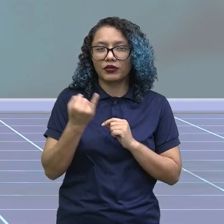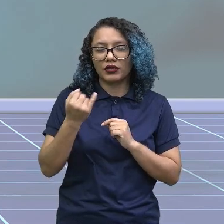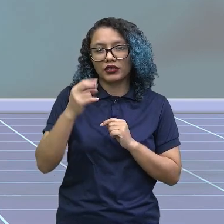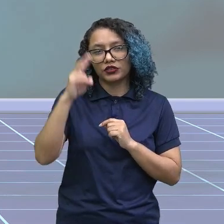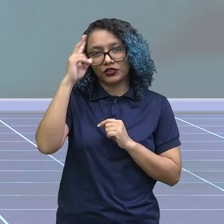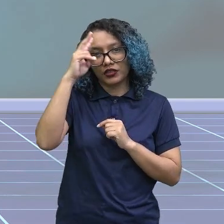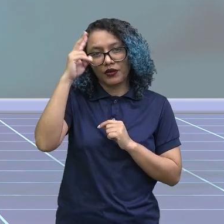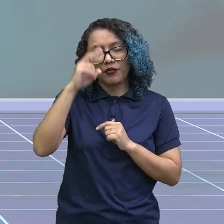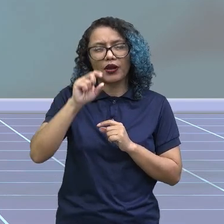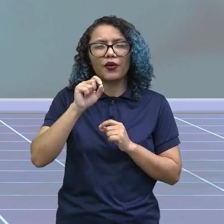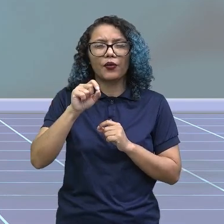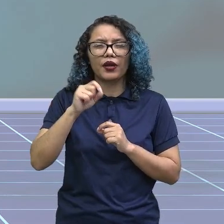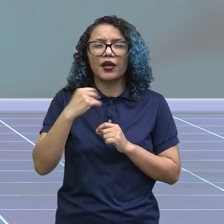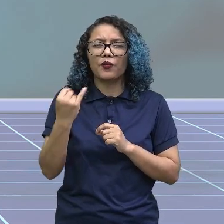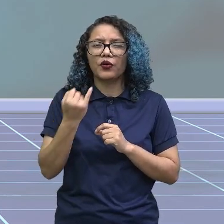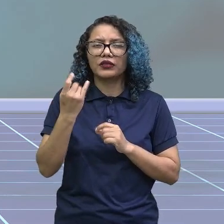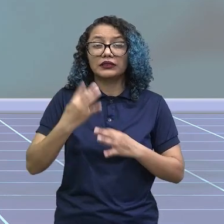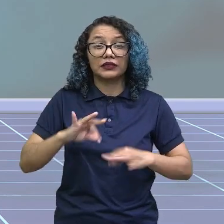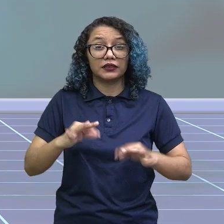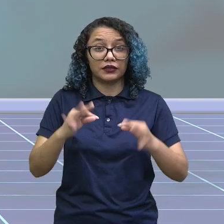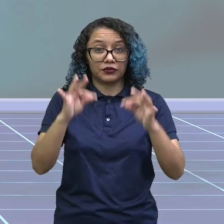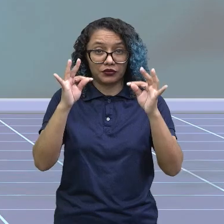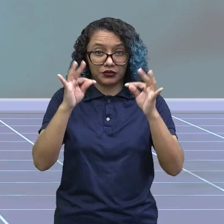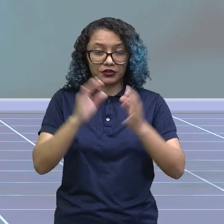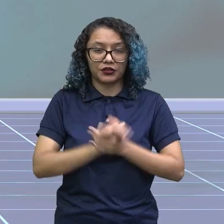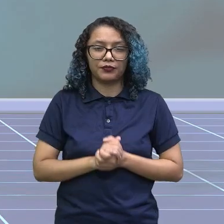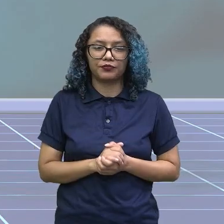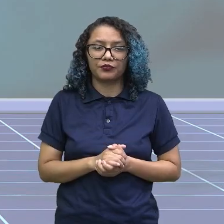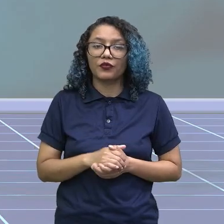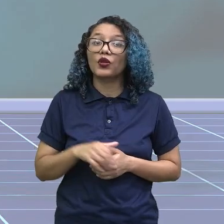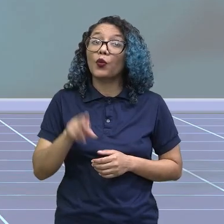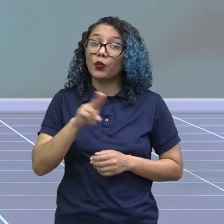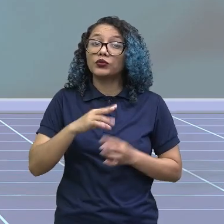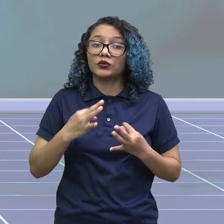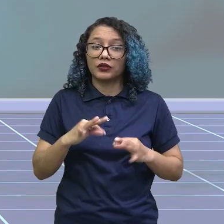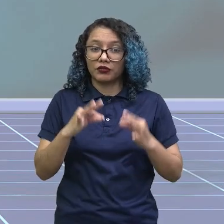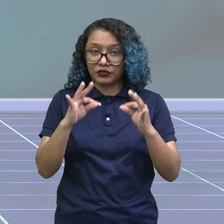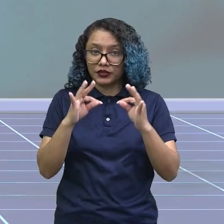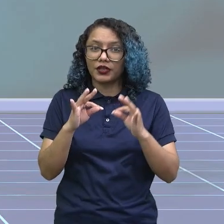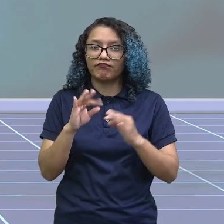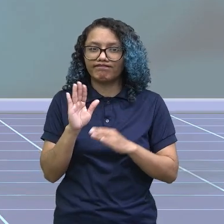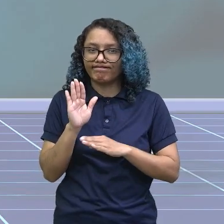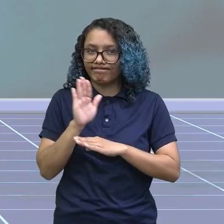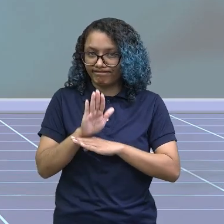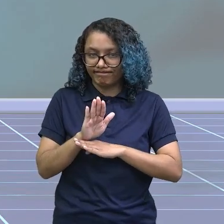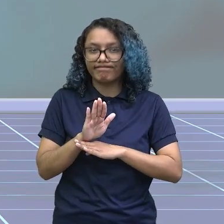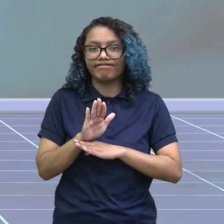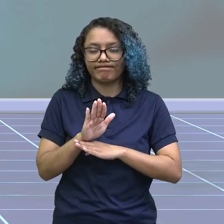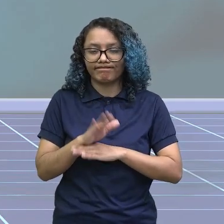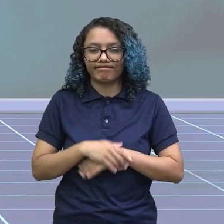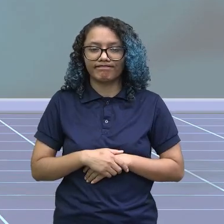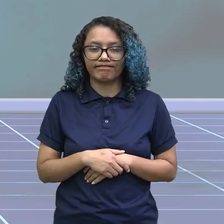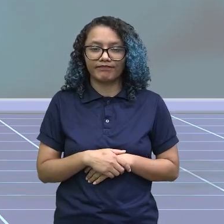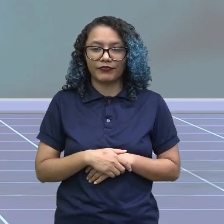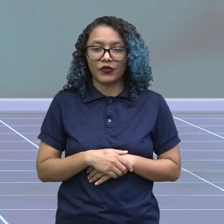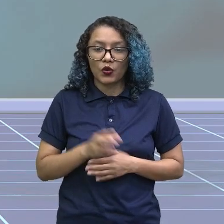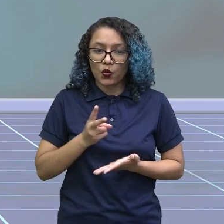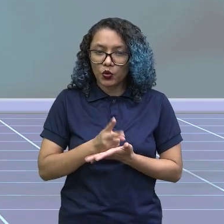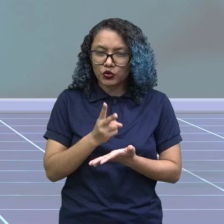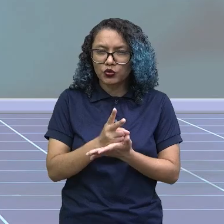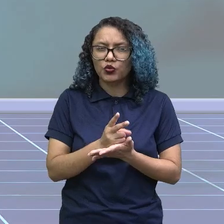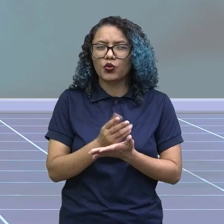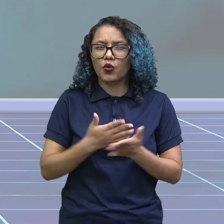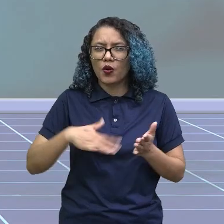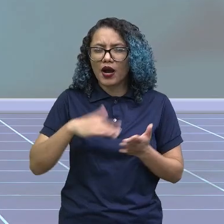da tecnologia no caso dele, né? Ele utilizou ali a tecnologia ao seu favor, né? Ele continuou ali na área da